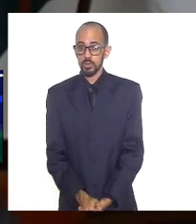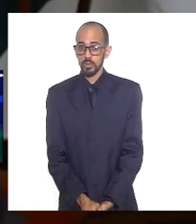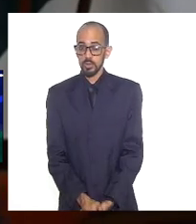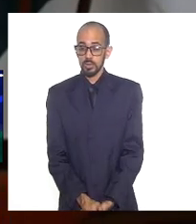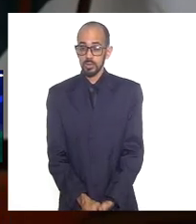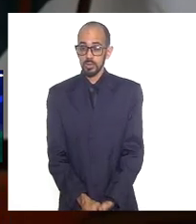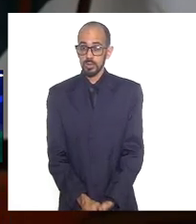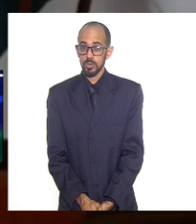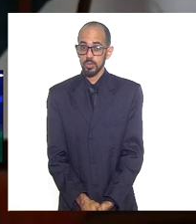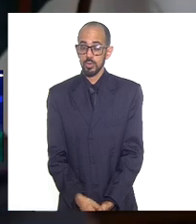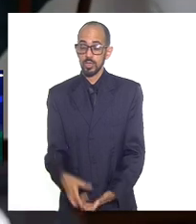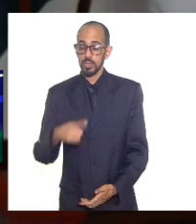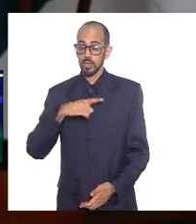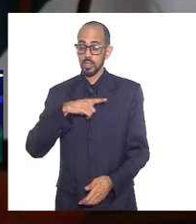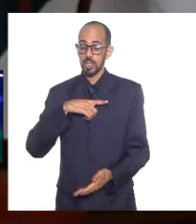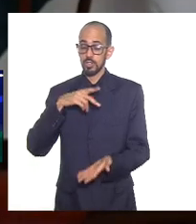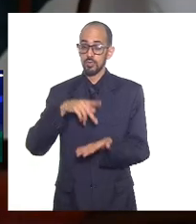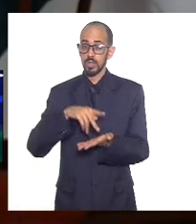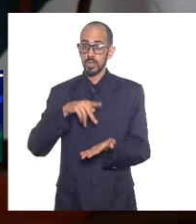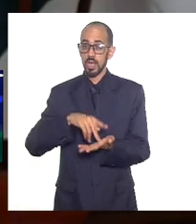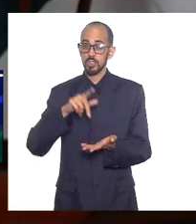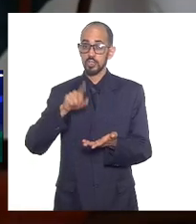O que existe, sim, são